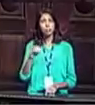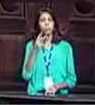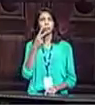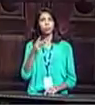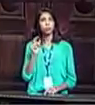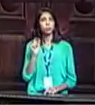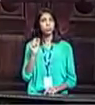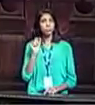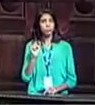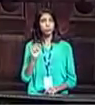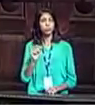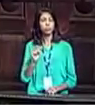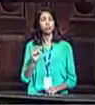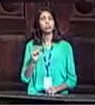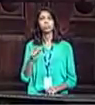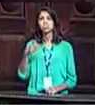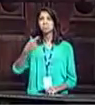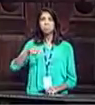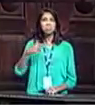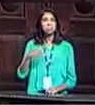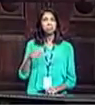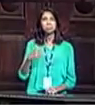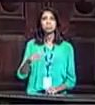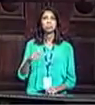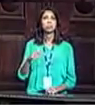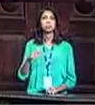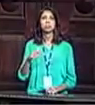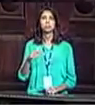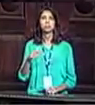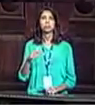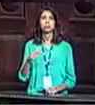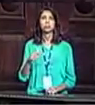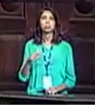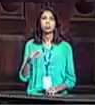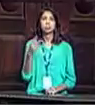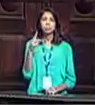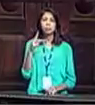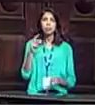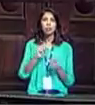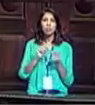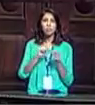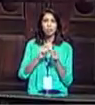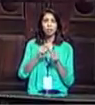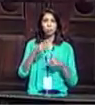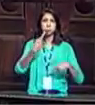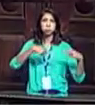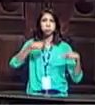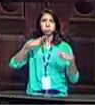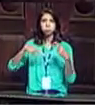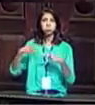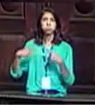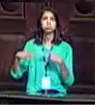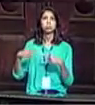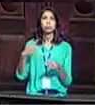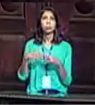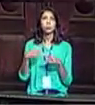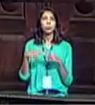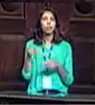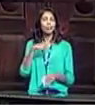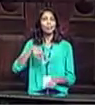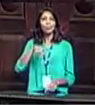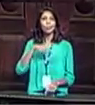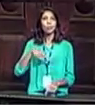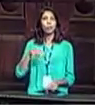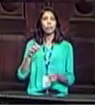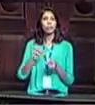dizer: não há a judicialização da política, porque nós não agimos